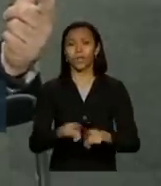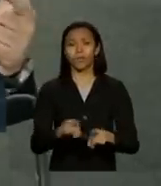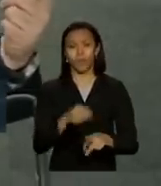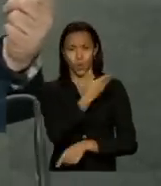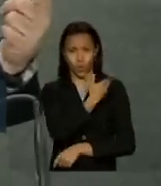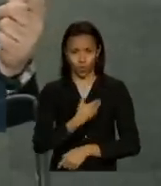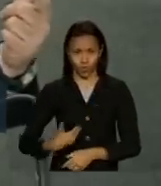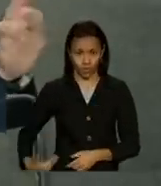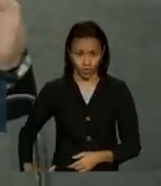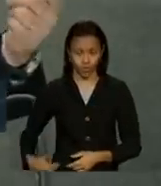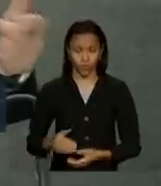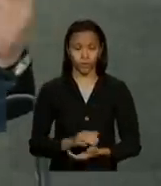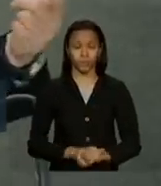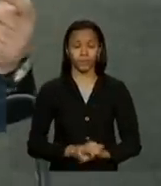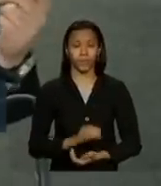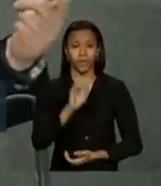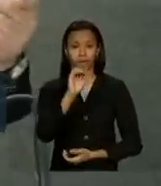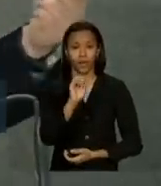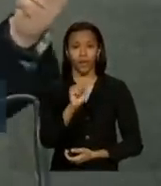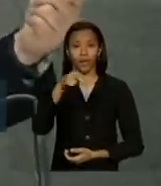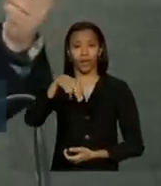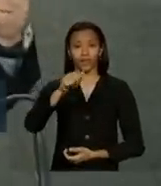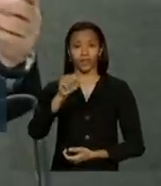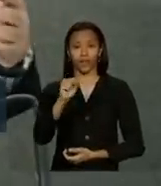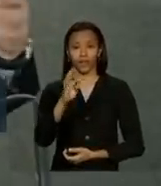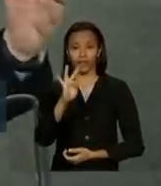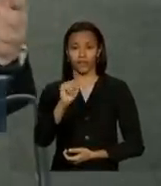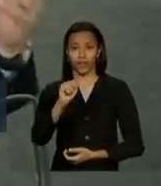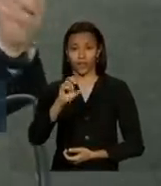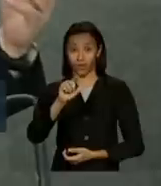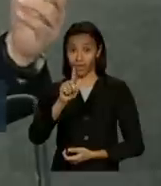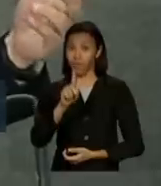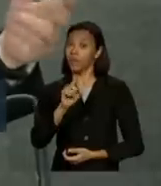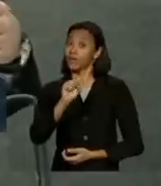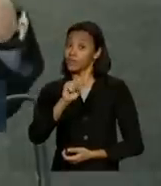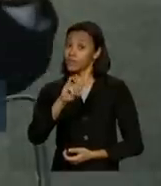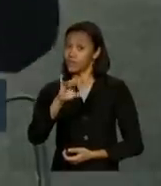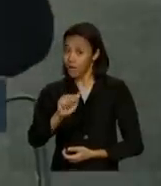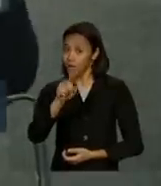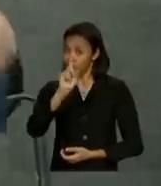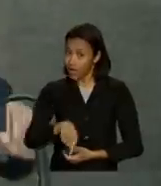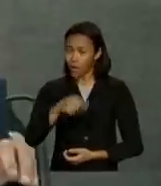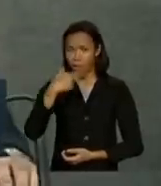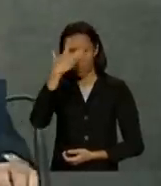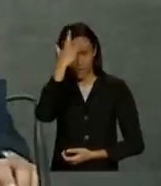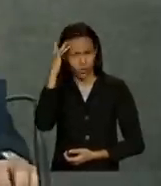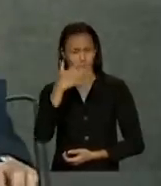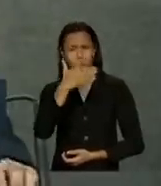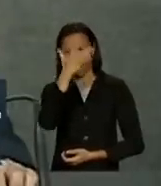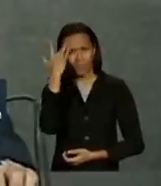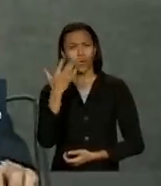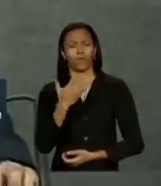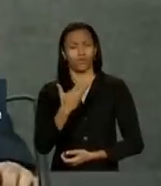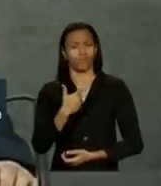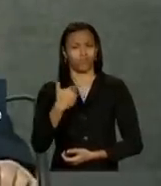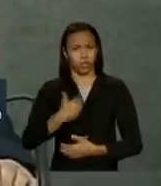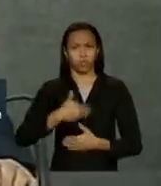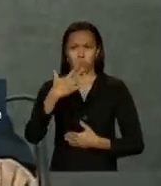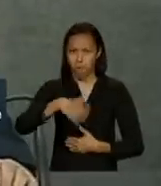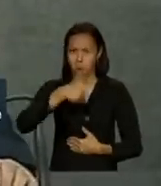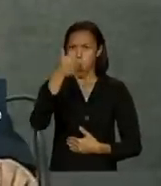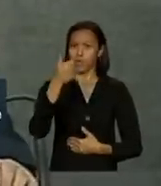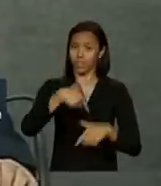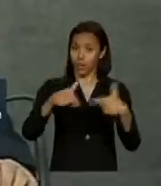Anastasia eh que foi o braço direito desse processo é uma pessoa chave que é homem de carreira do Governo da esfera